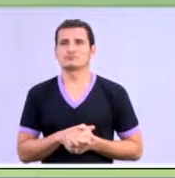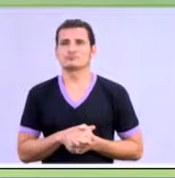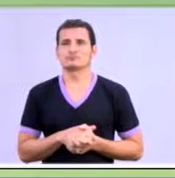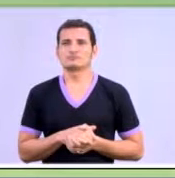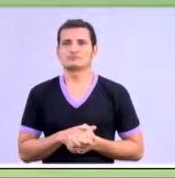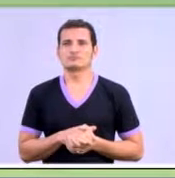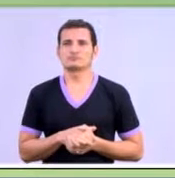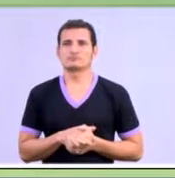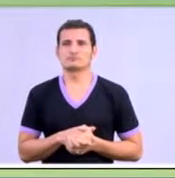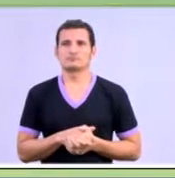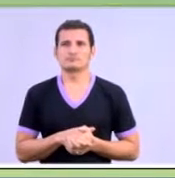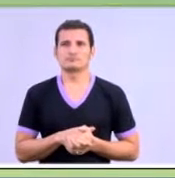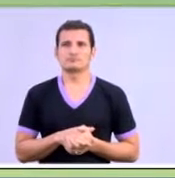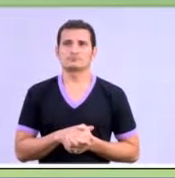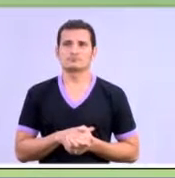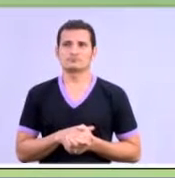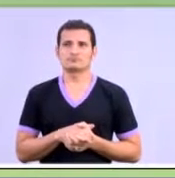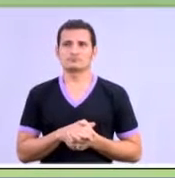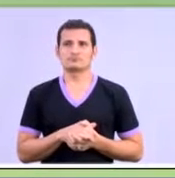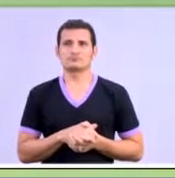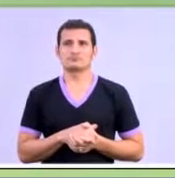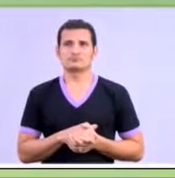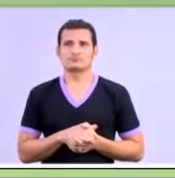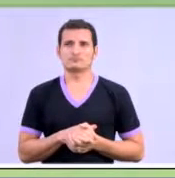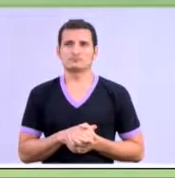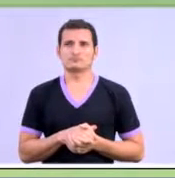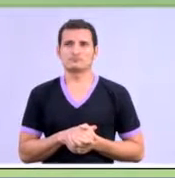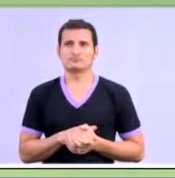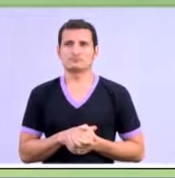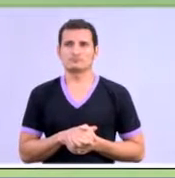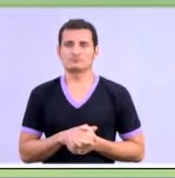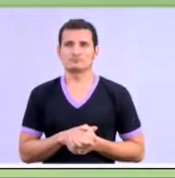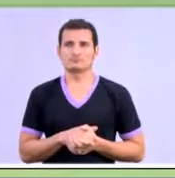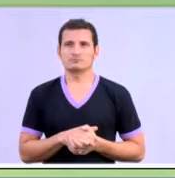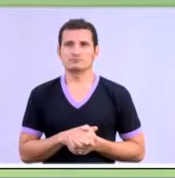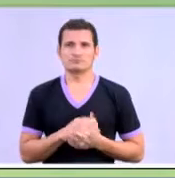Então, a assinatura do método é composto